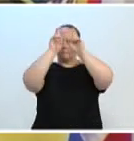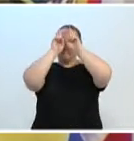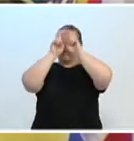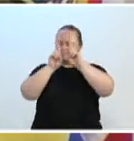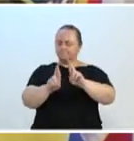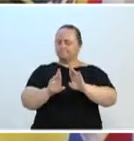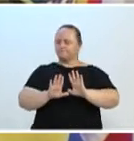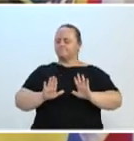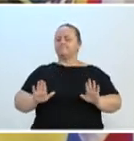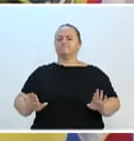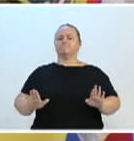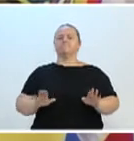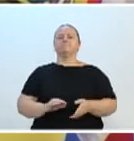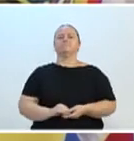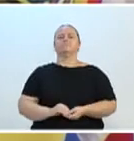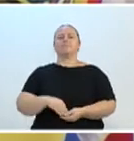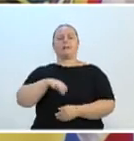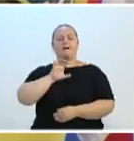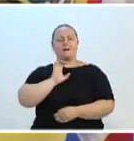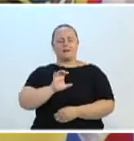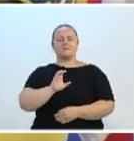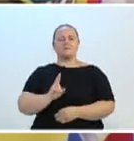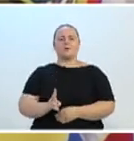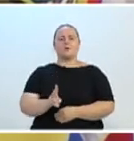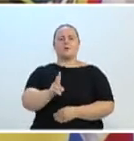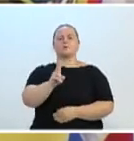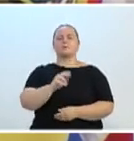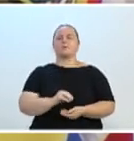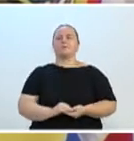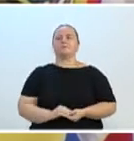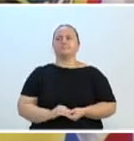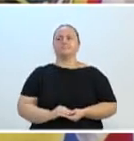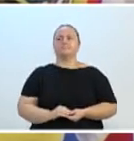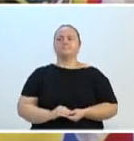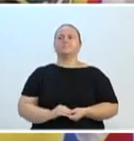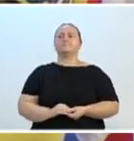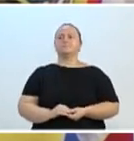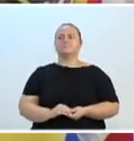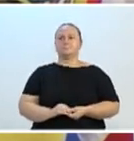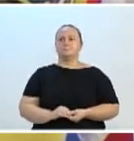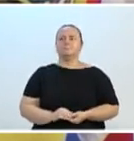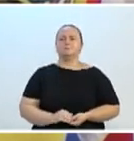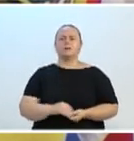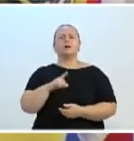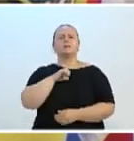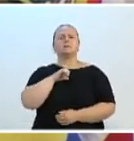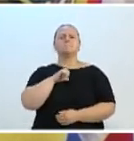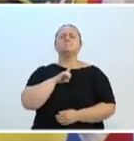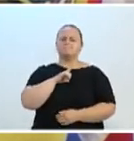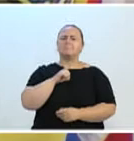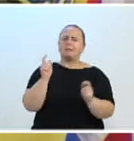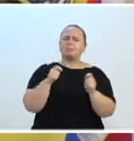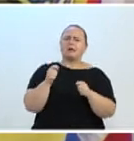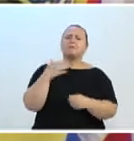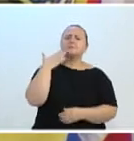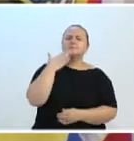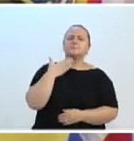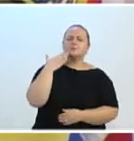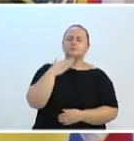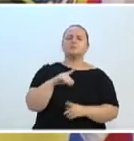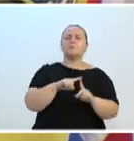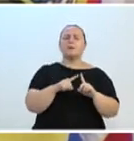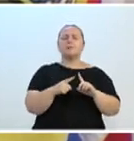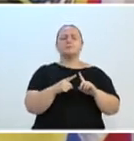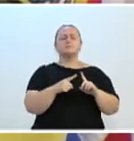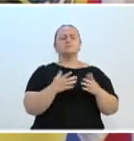grupo. E é desse jeito que nós vamos tocar e é desse jeito que nós vamos fazer. Teria aqui um discurso totalmente diferente, mas reuni todos os nossos amigos,